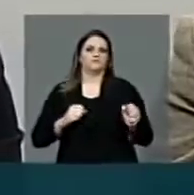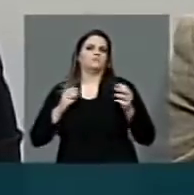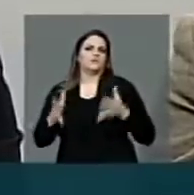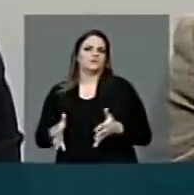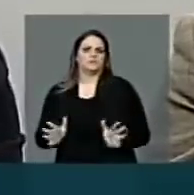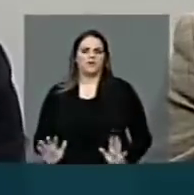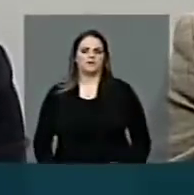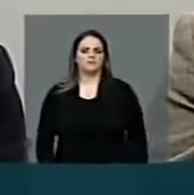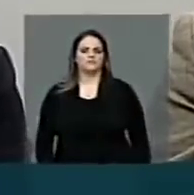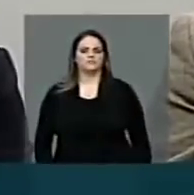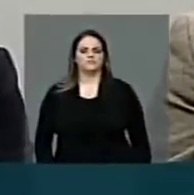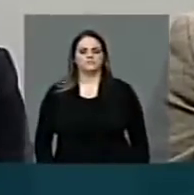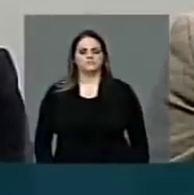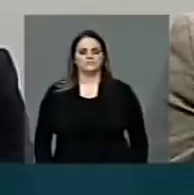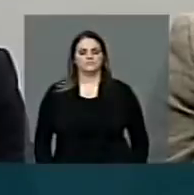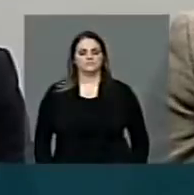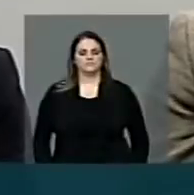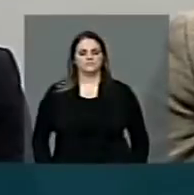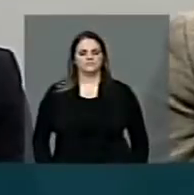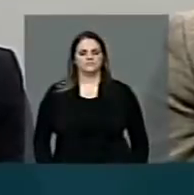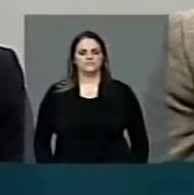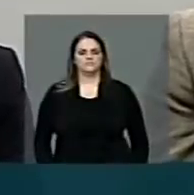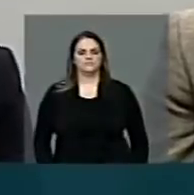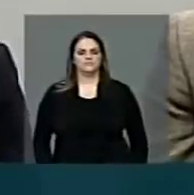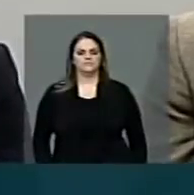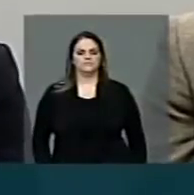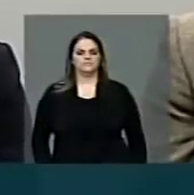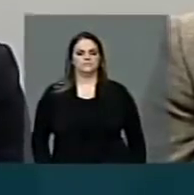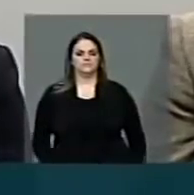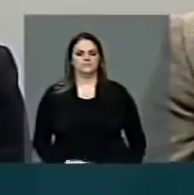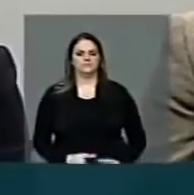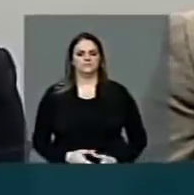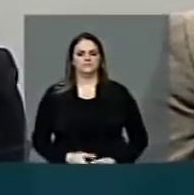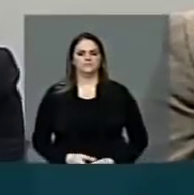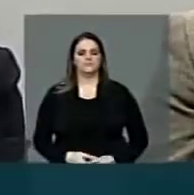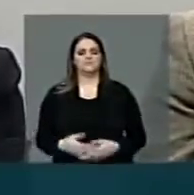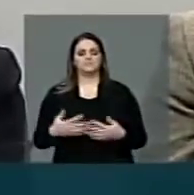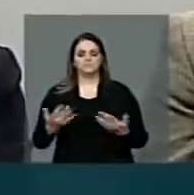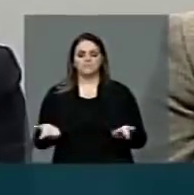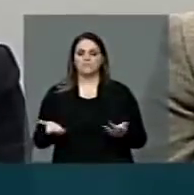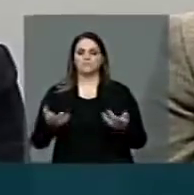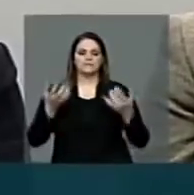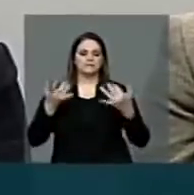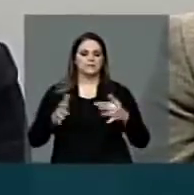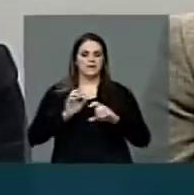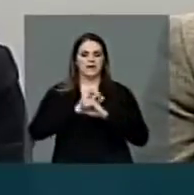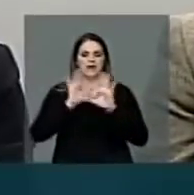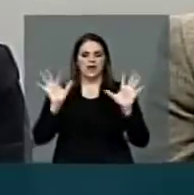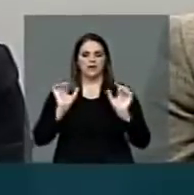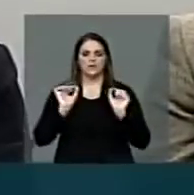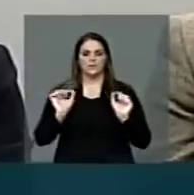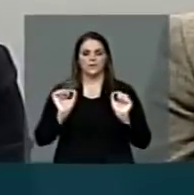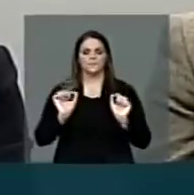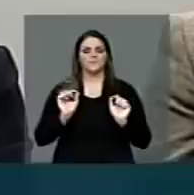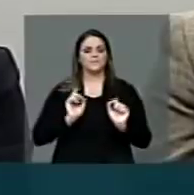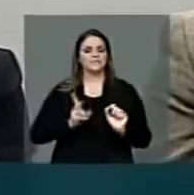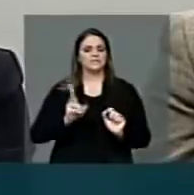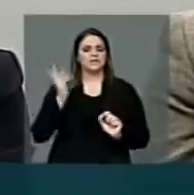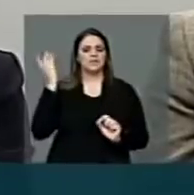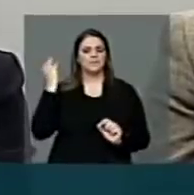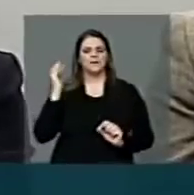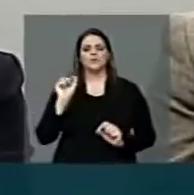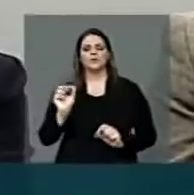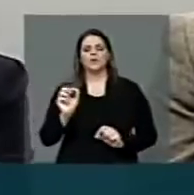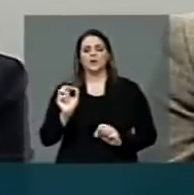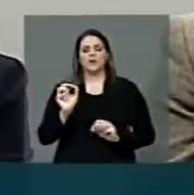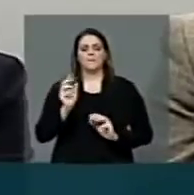melhora do projeto, poderiam se organizar e apresentar o seu ponto de vista. Então, só quero deixar claro isso, que o projeto, a gente sempre teve a perspectiva de que